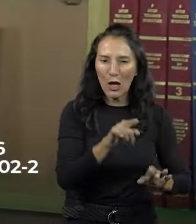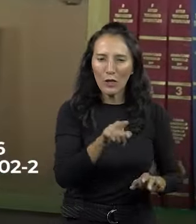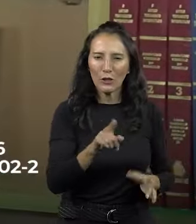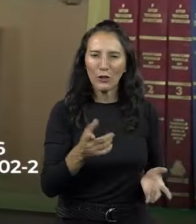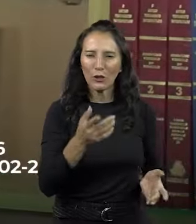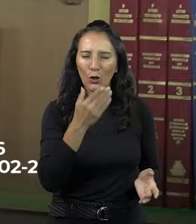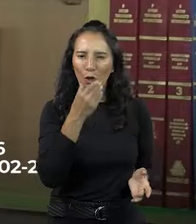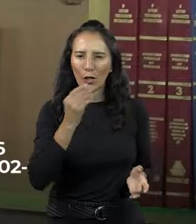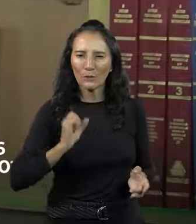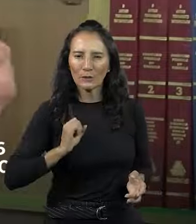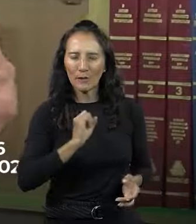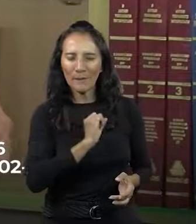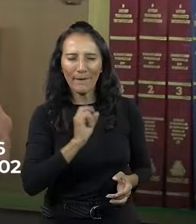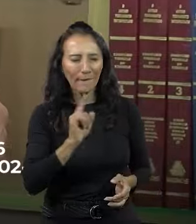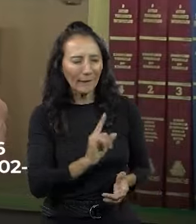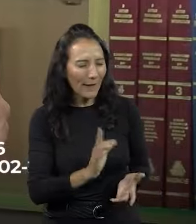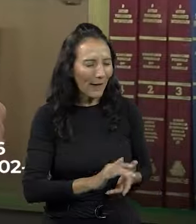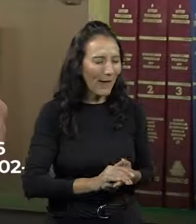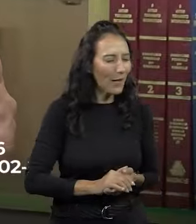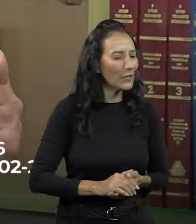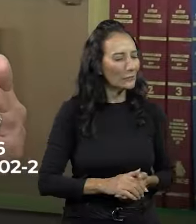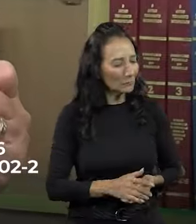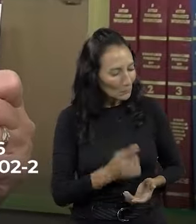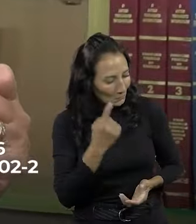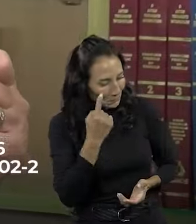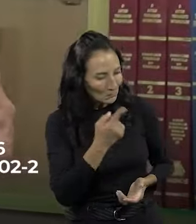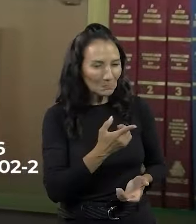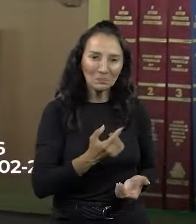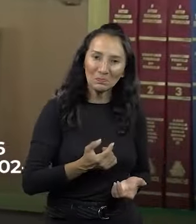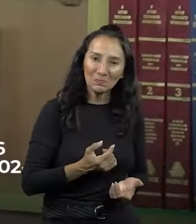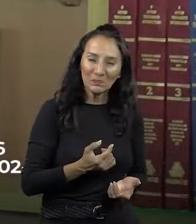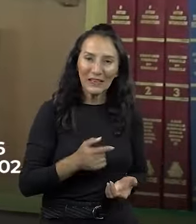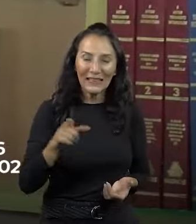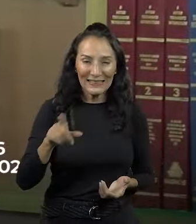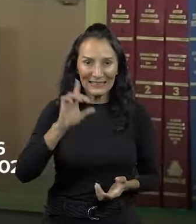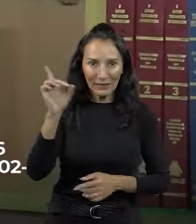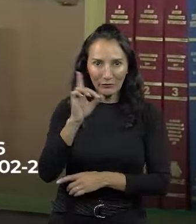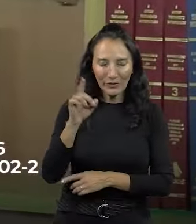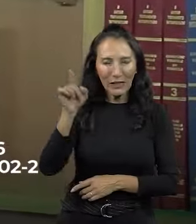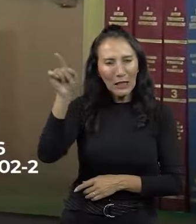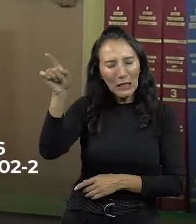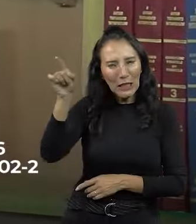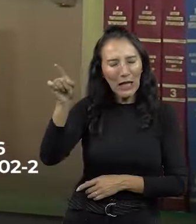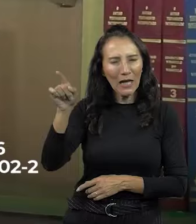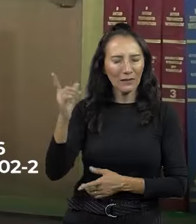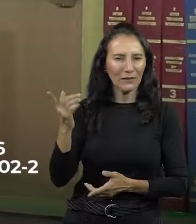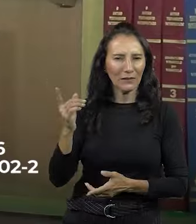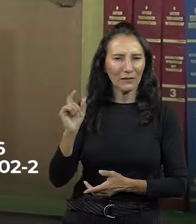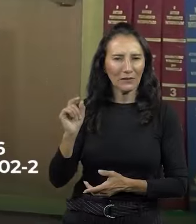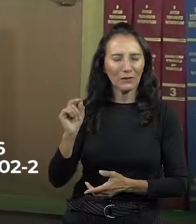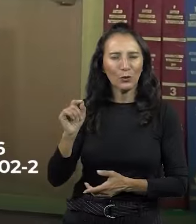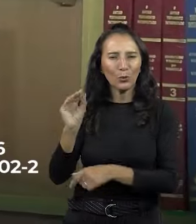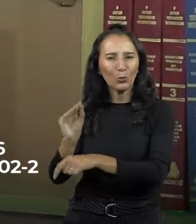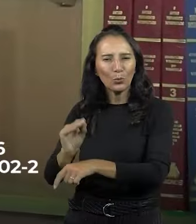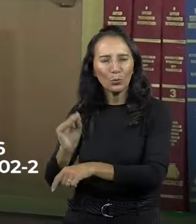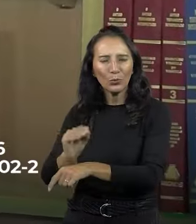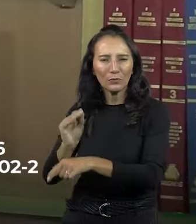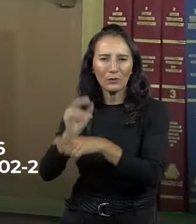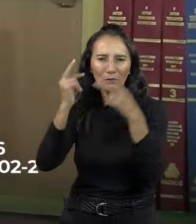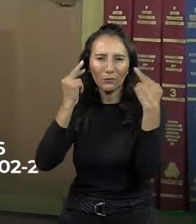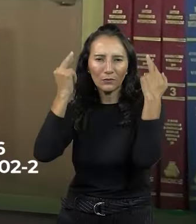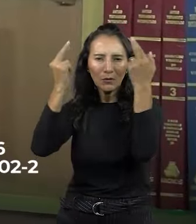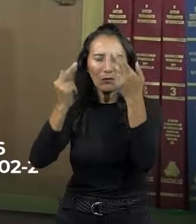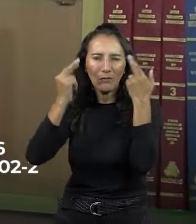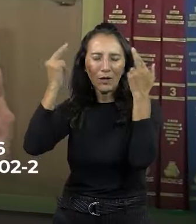seu pai e os seus irmãos sendo ali escolhidos para se tornarem rei de